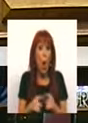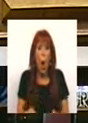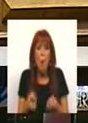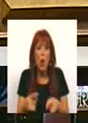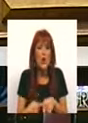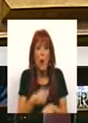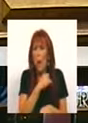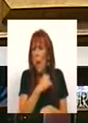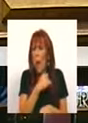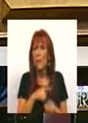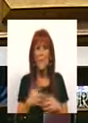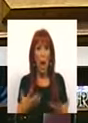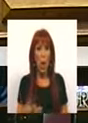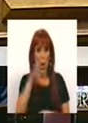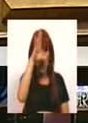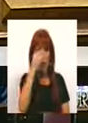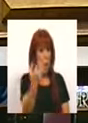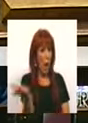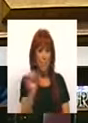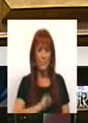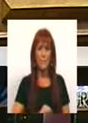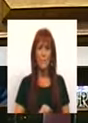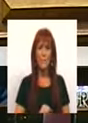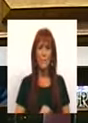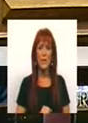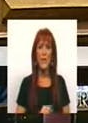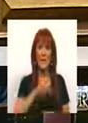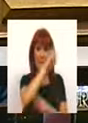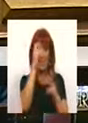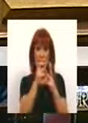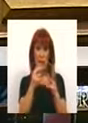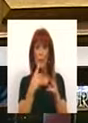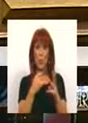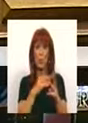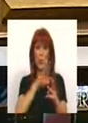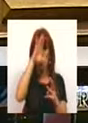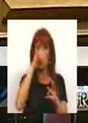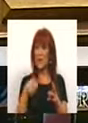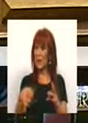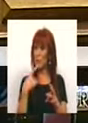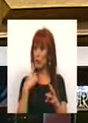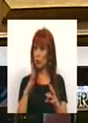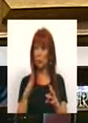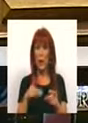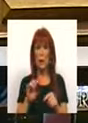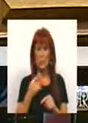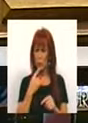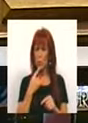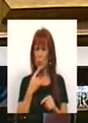ou de interesse do atual Governo. Terceira questão que lhe queria colocar, já foi aqui aflorada